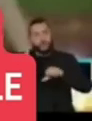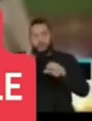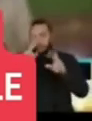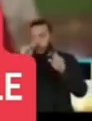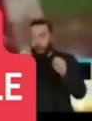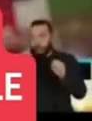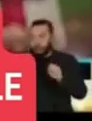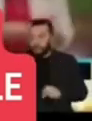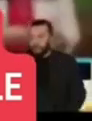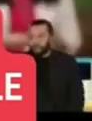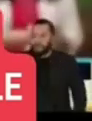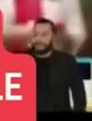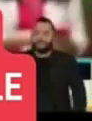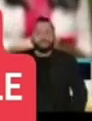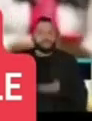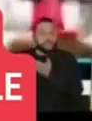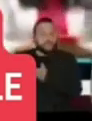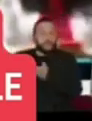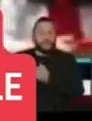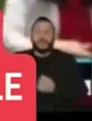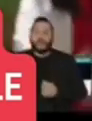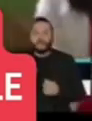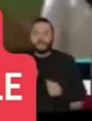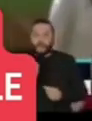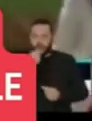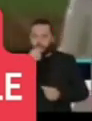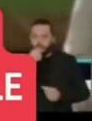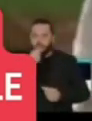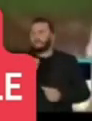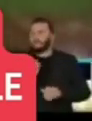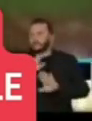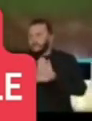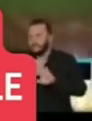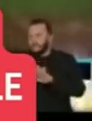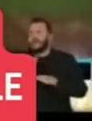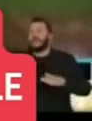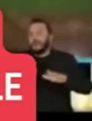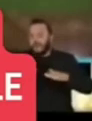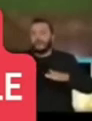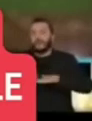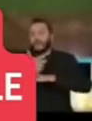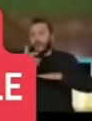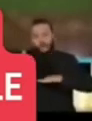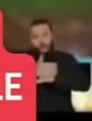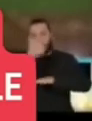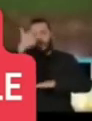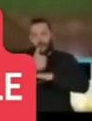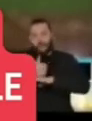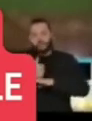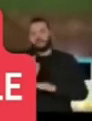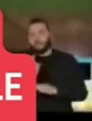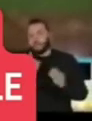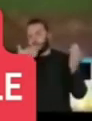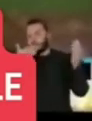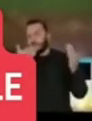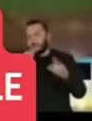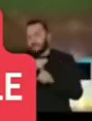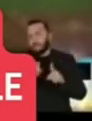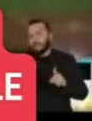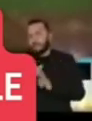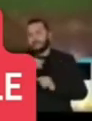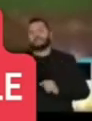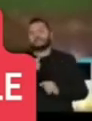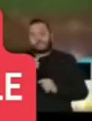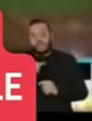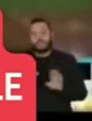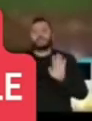Augusto Nardes foi imediatamente caracterizada como golpista por diversos setores da sociedade e teve